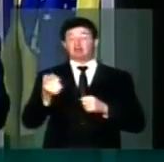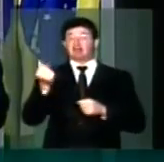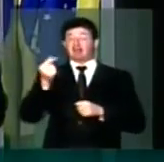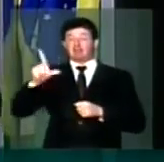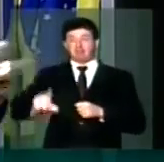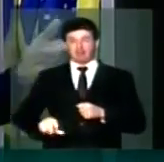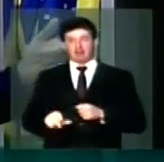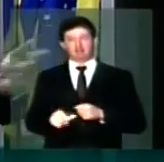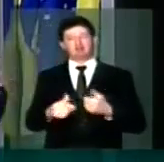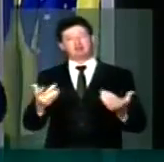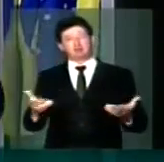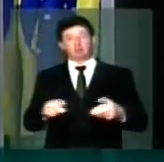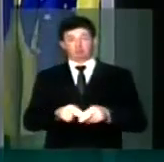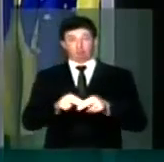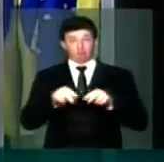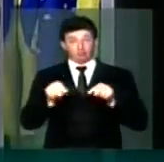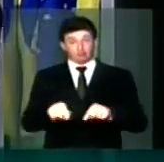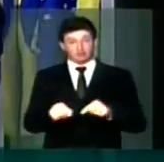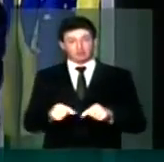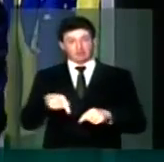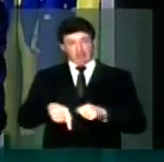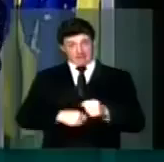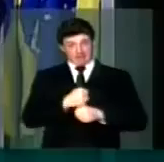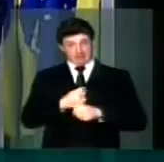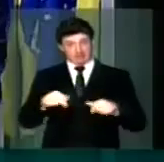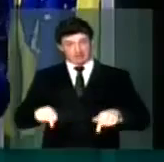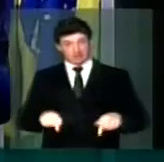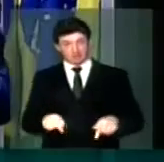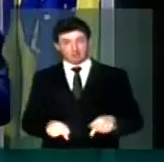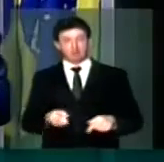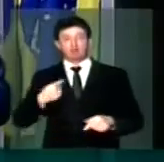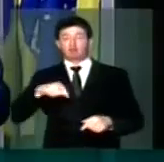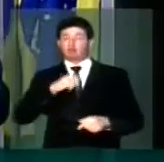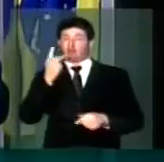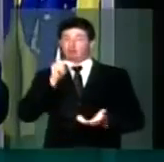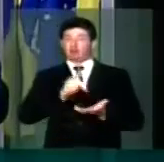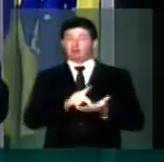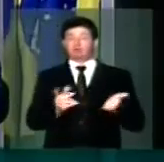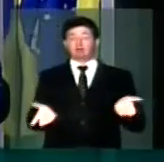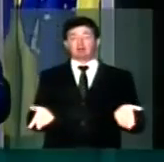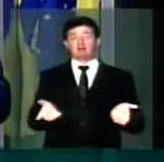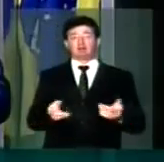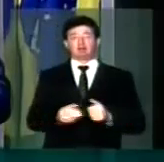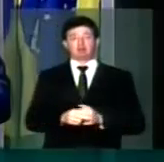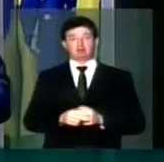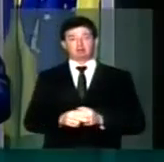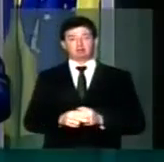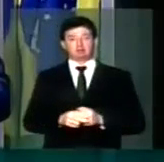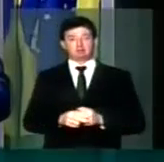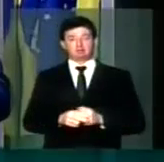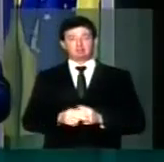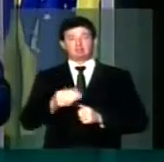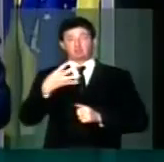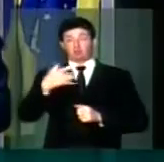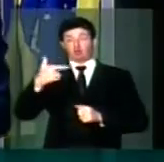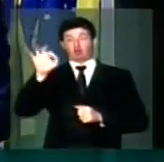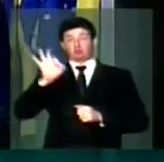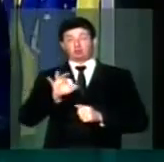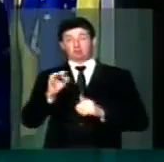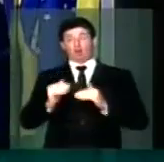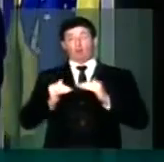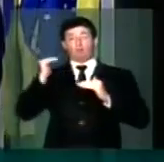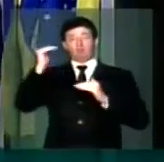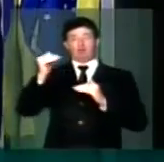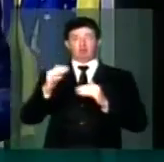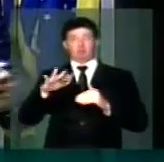baixas. Por isso, esse ano, nós vemos a verdade se estabelecer com aumento médio de